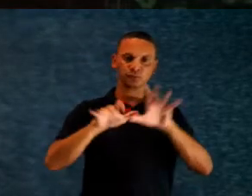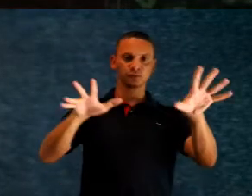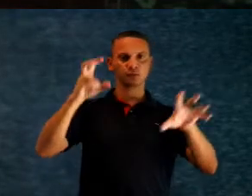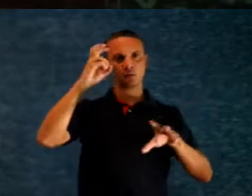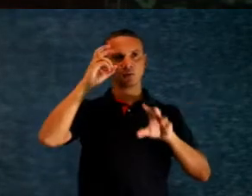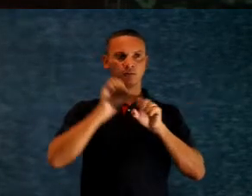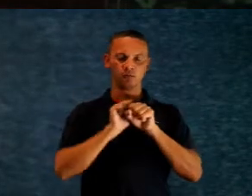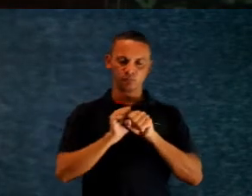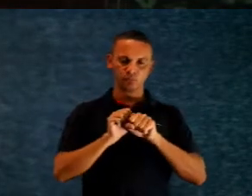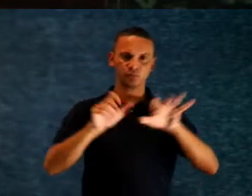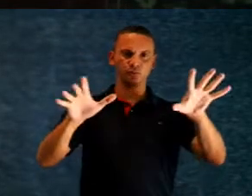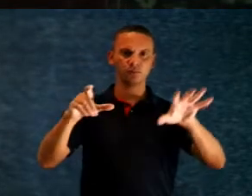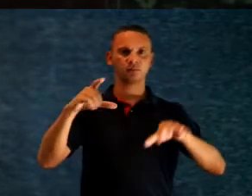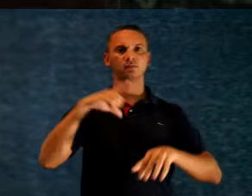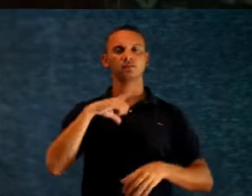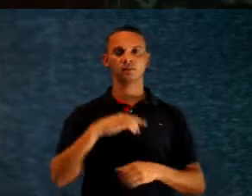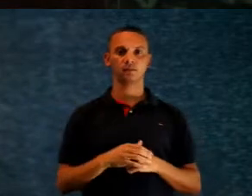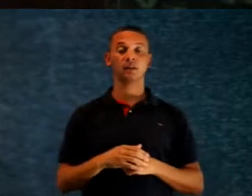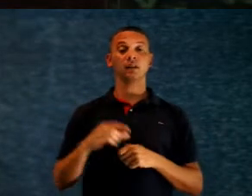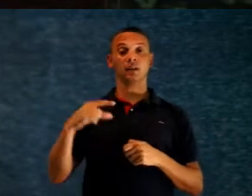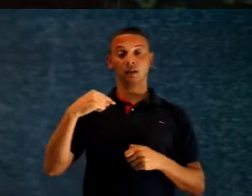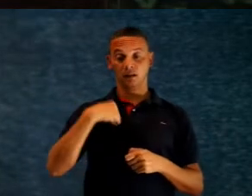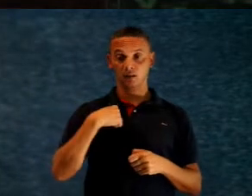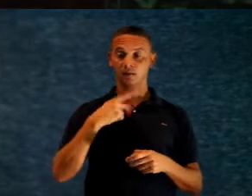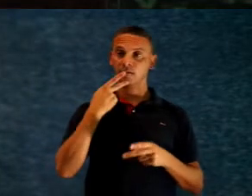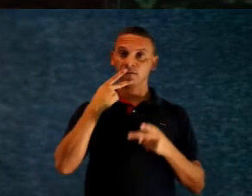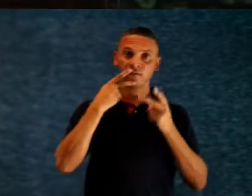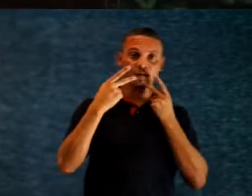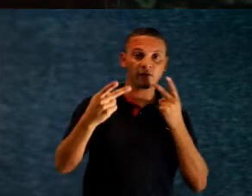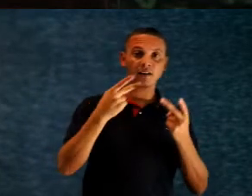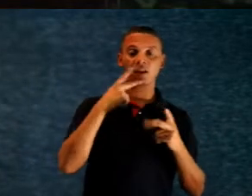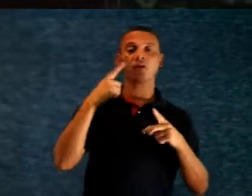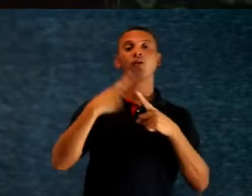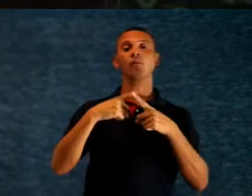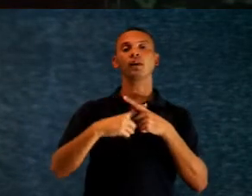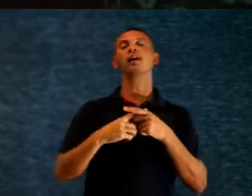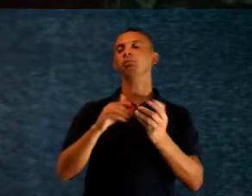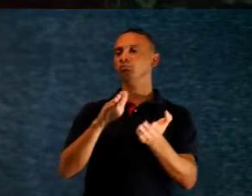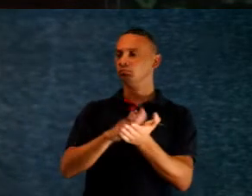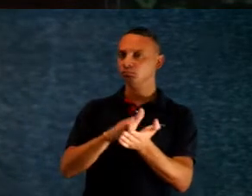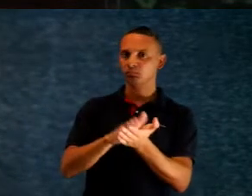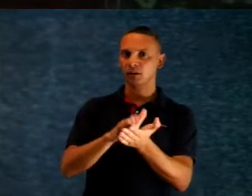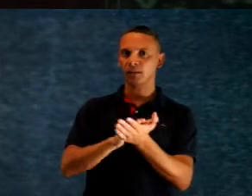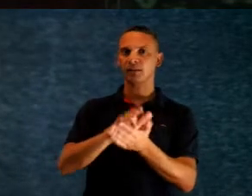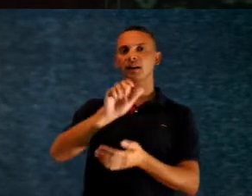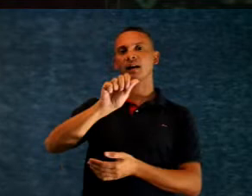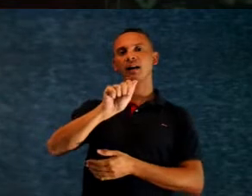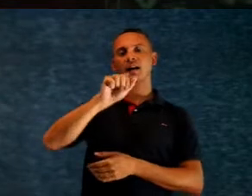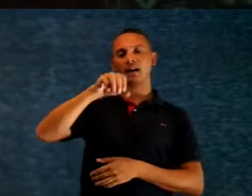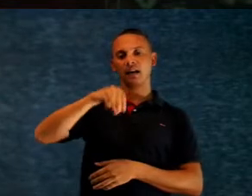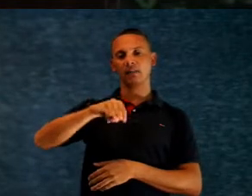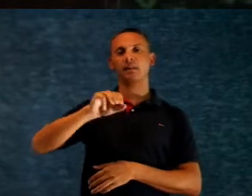isso brilhantemente. Eu faço questão de dar este testemunho e render minha homenagem